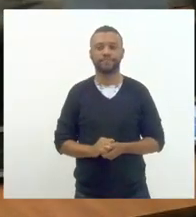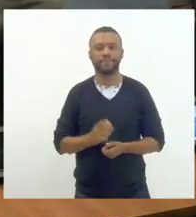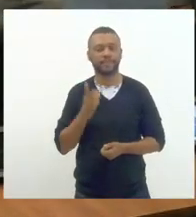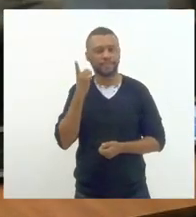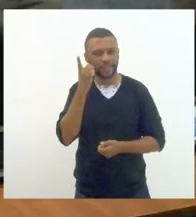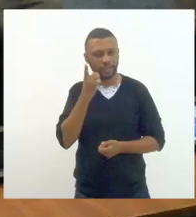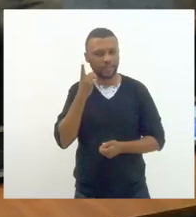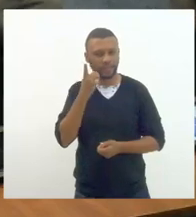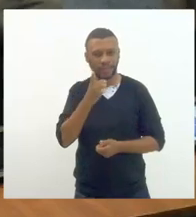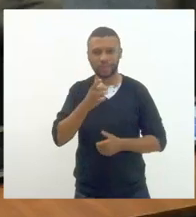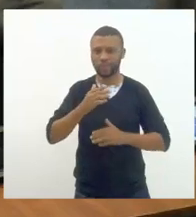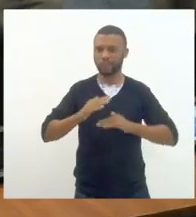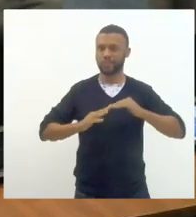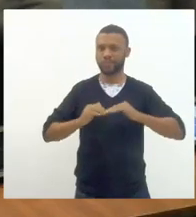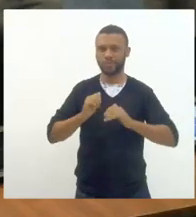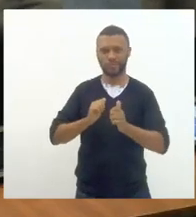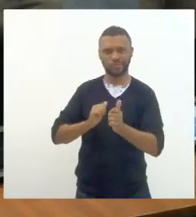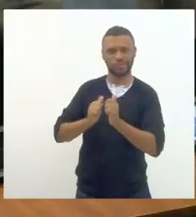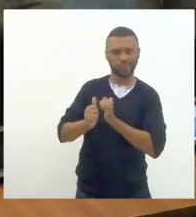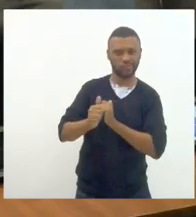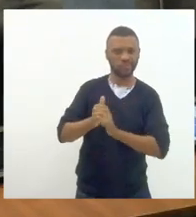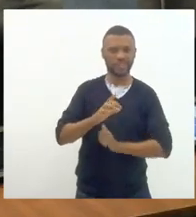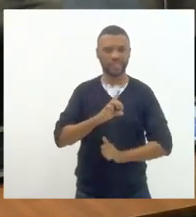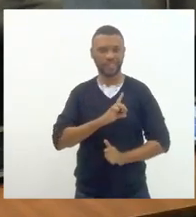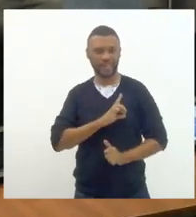jogador de futebol, delegado,